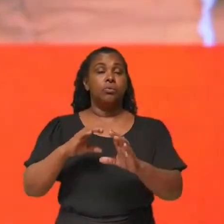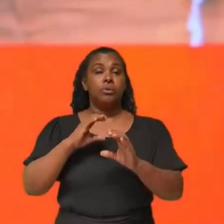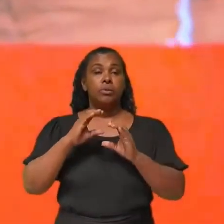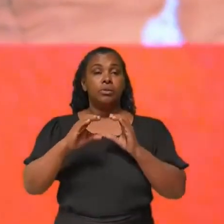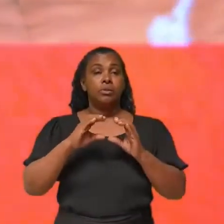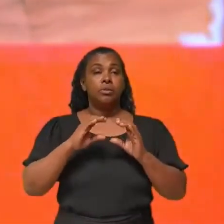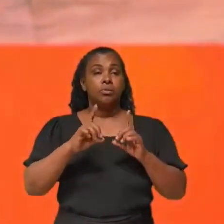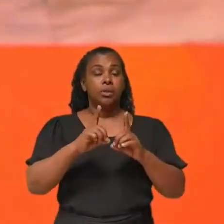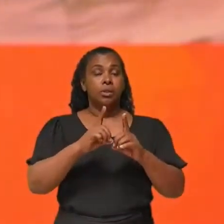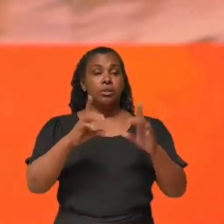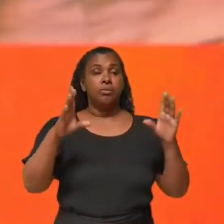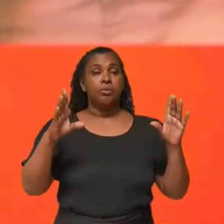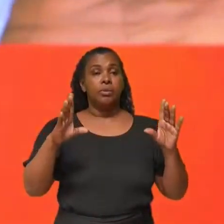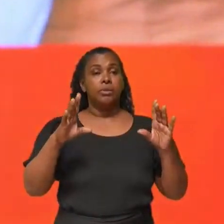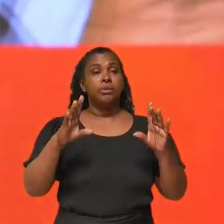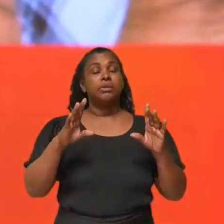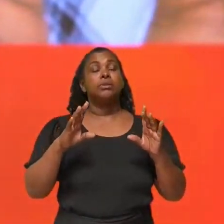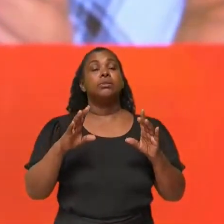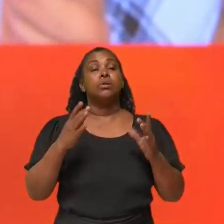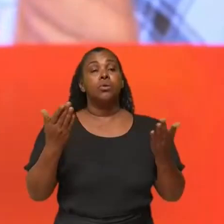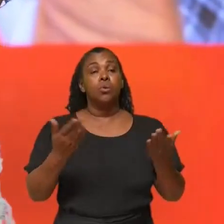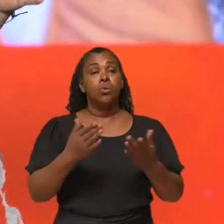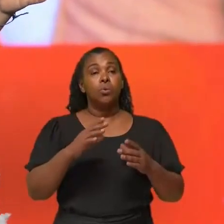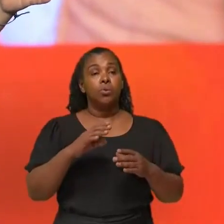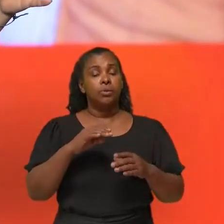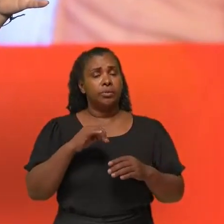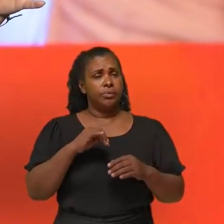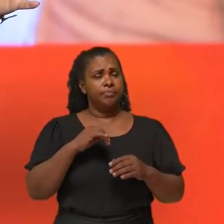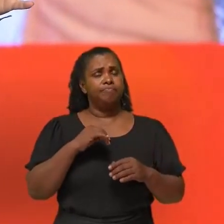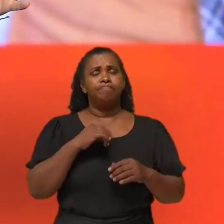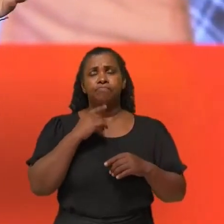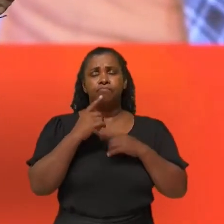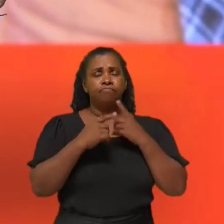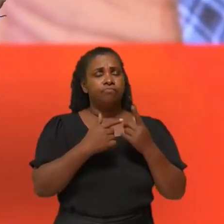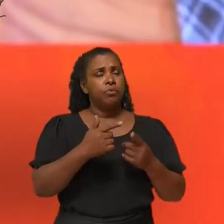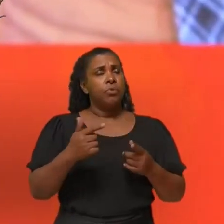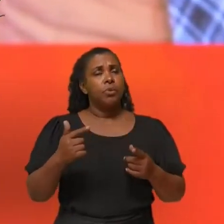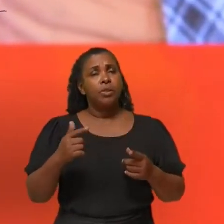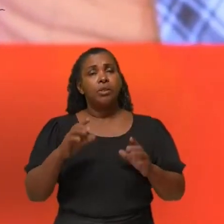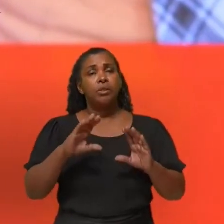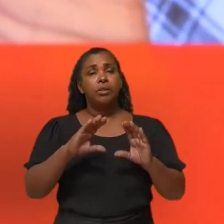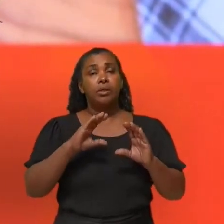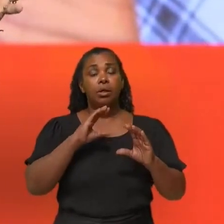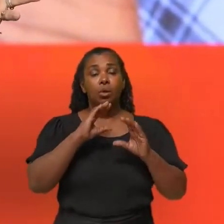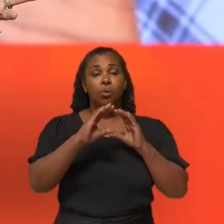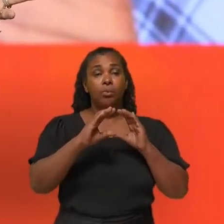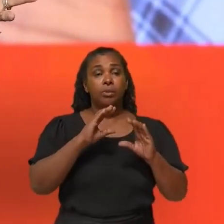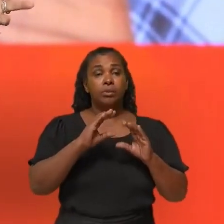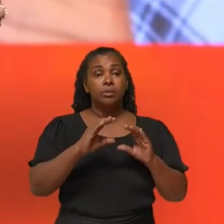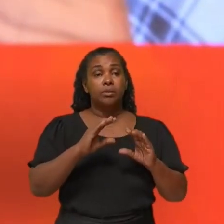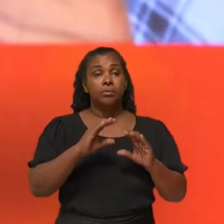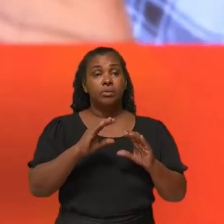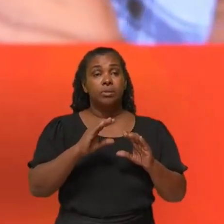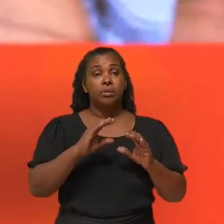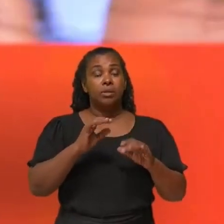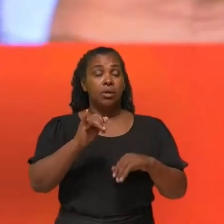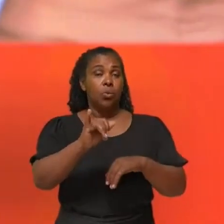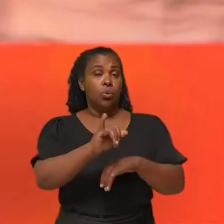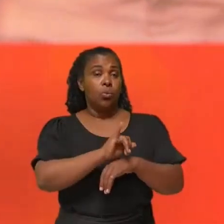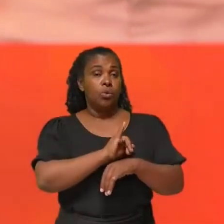democracia. Hoje, sem dúvida nenhuma, a comunicação ela é um instrumento